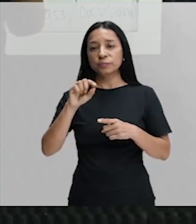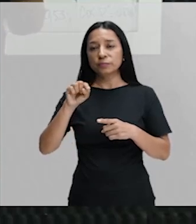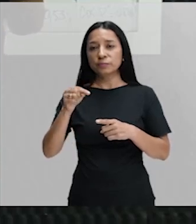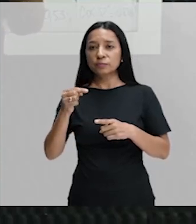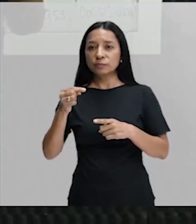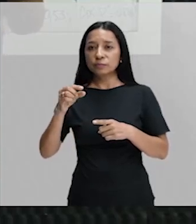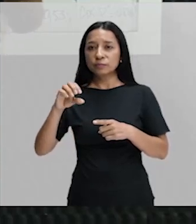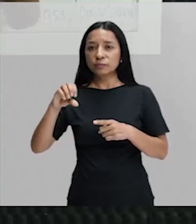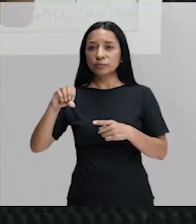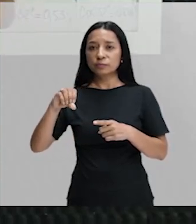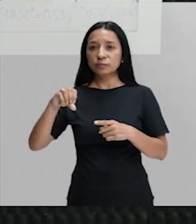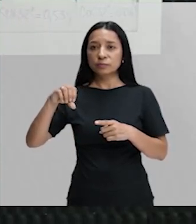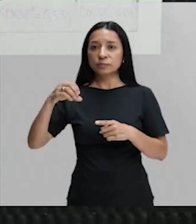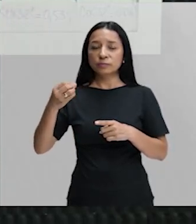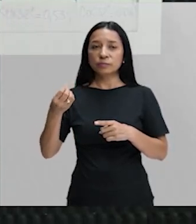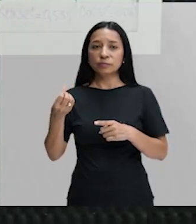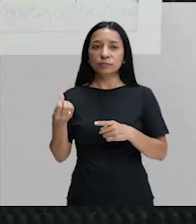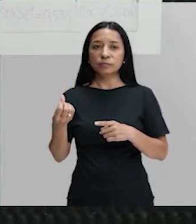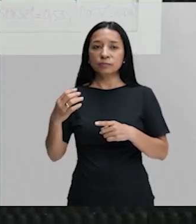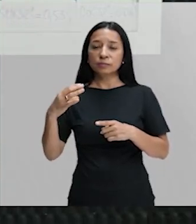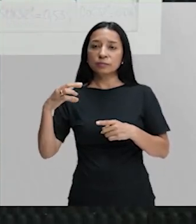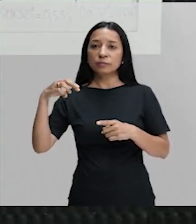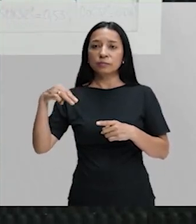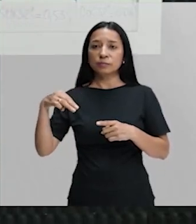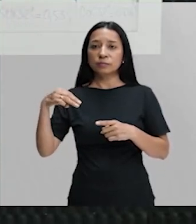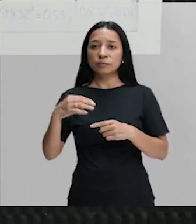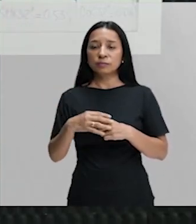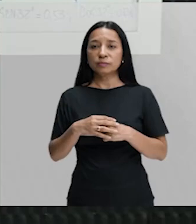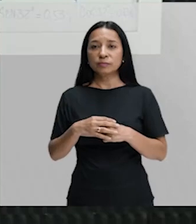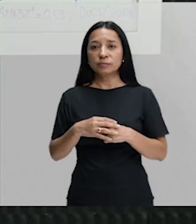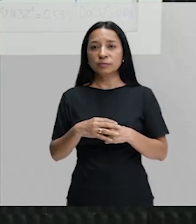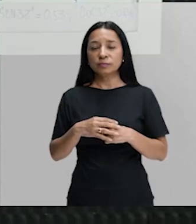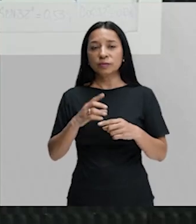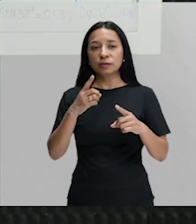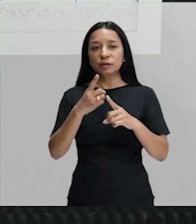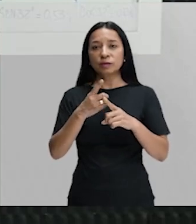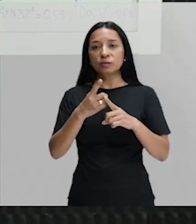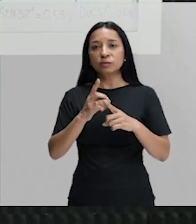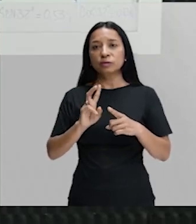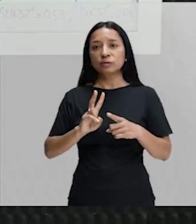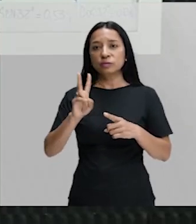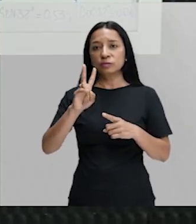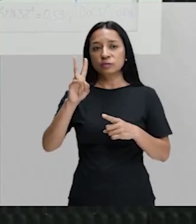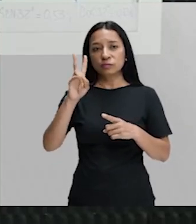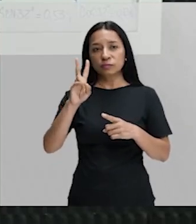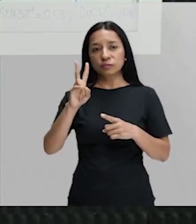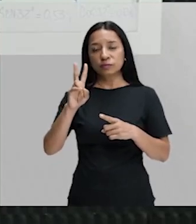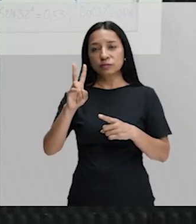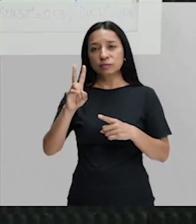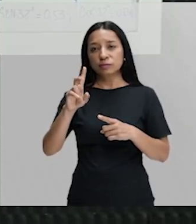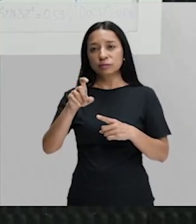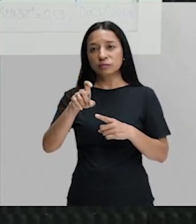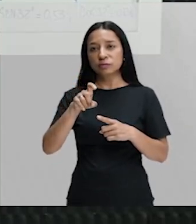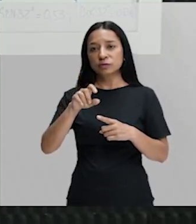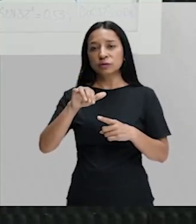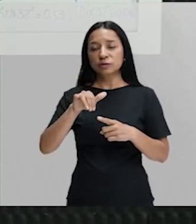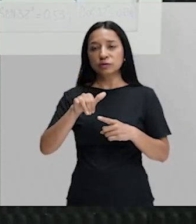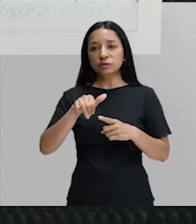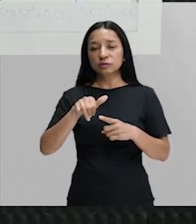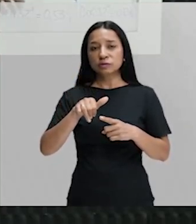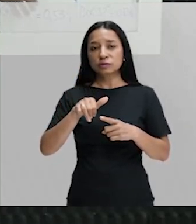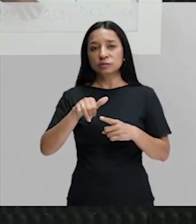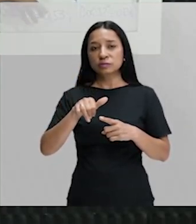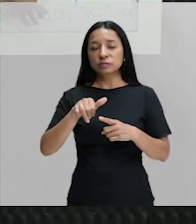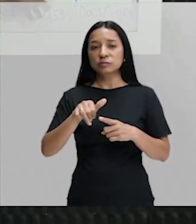16,96 centímetros. Certo? Então, encontrei o valor de x e de y, conhecendo,